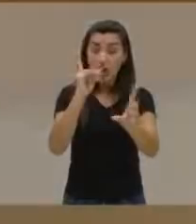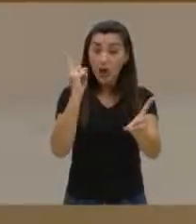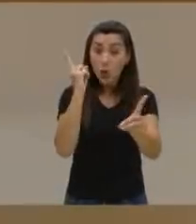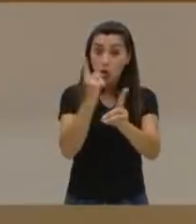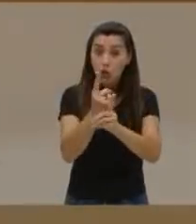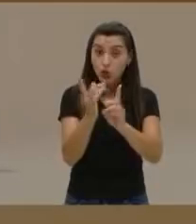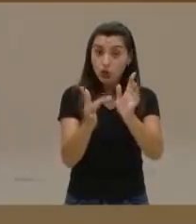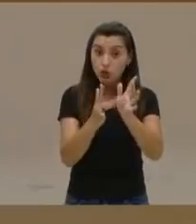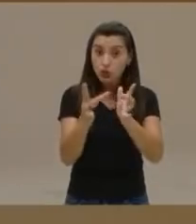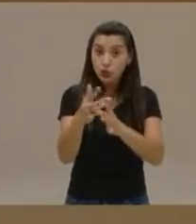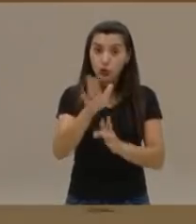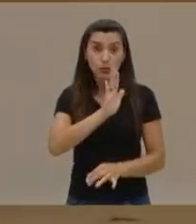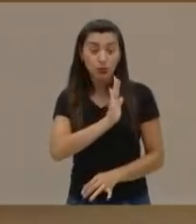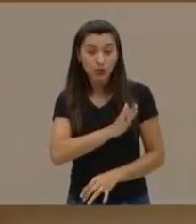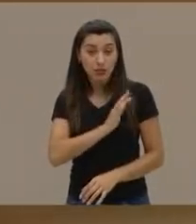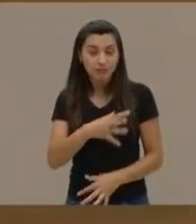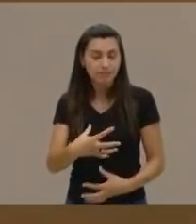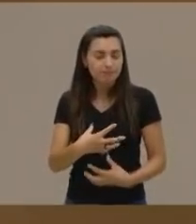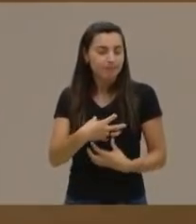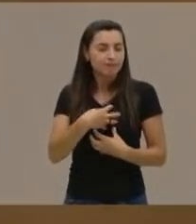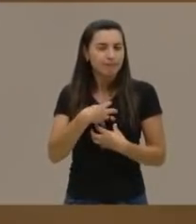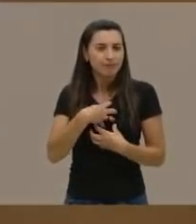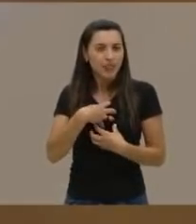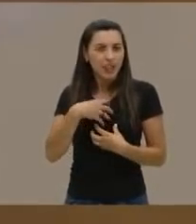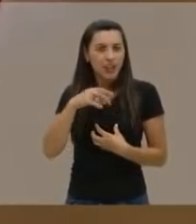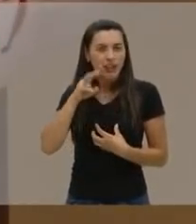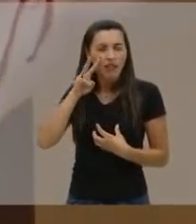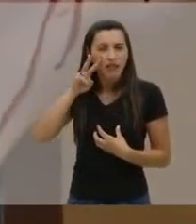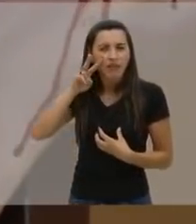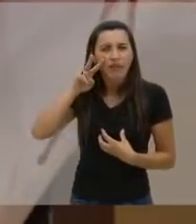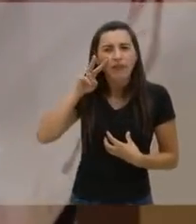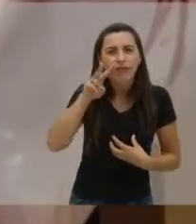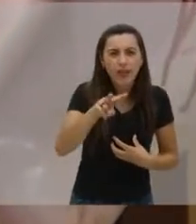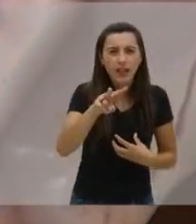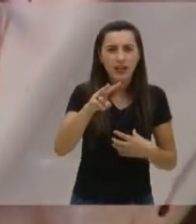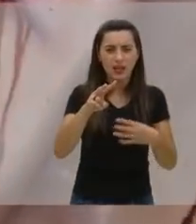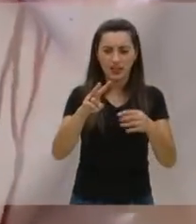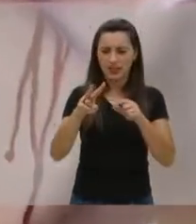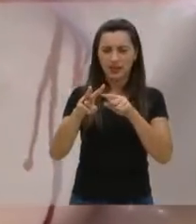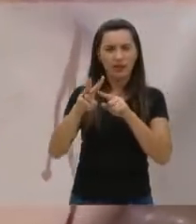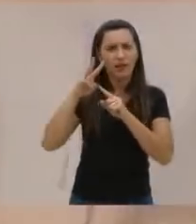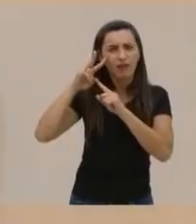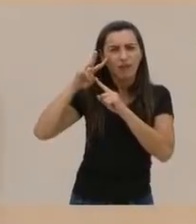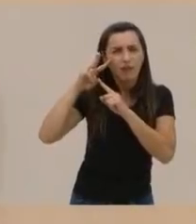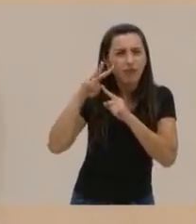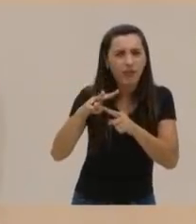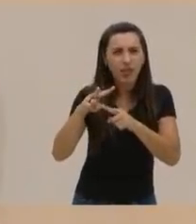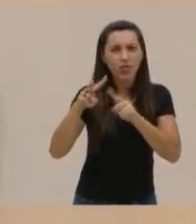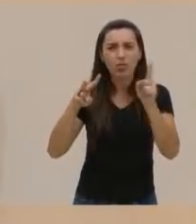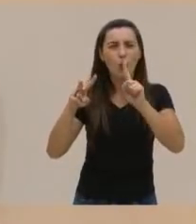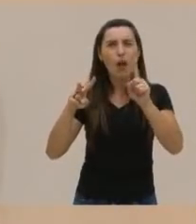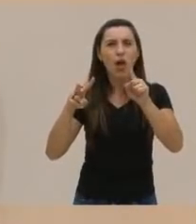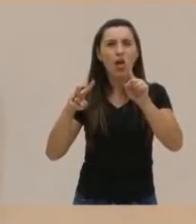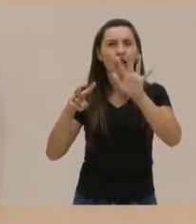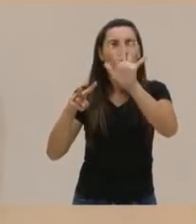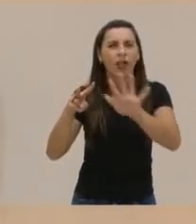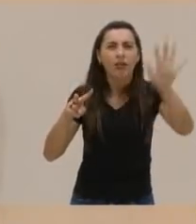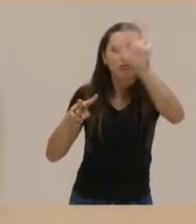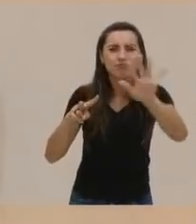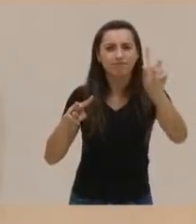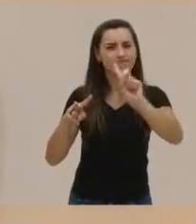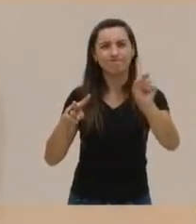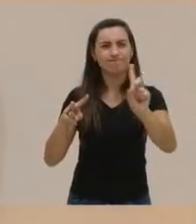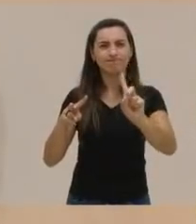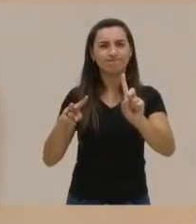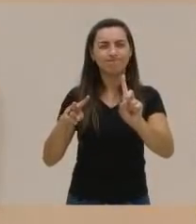Jesus? O ver em João é muito forte. É seguimento, é